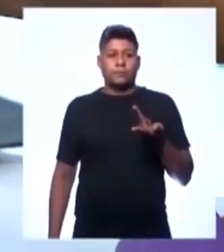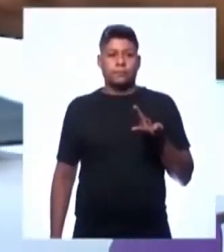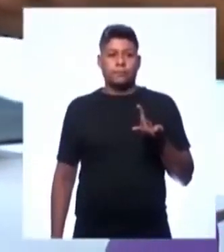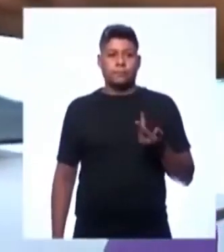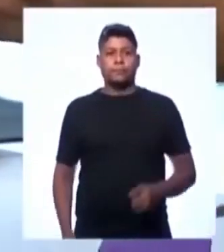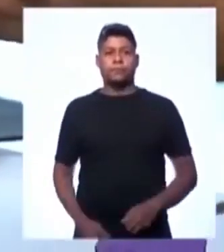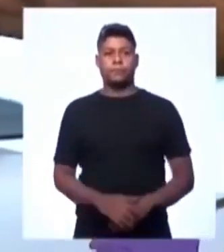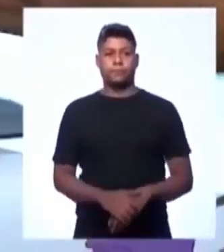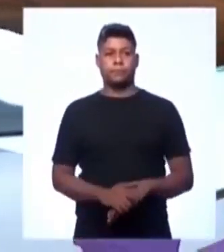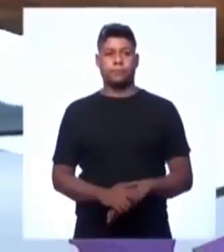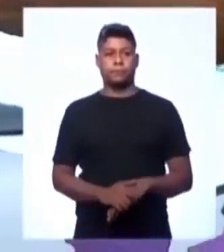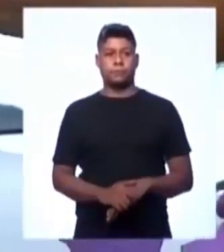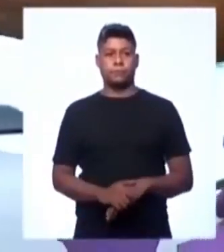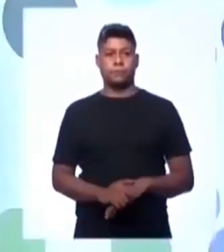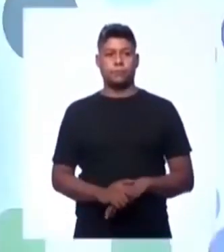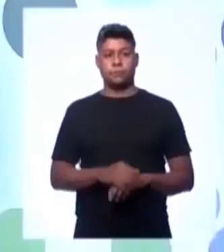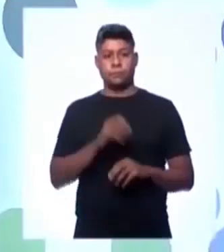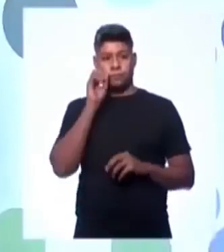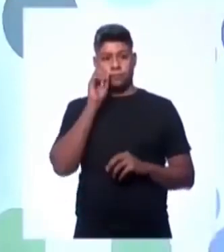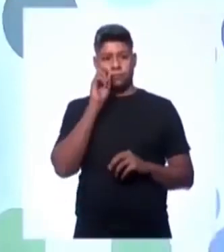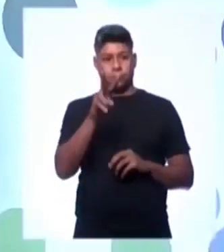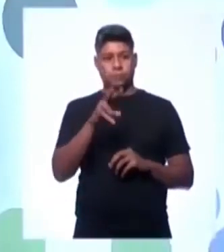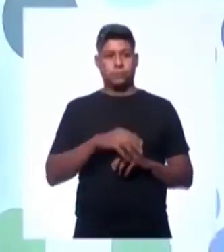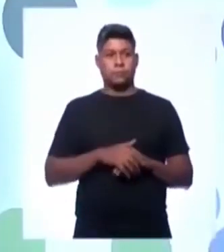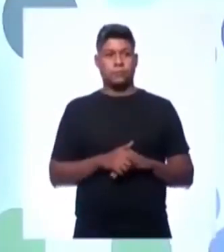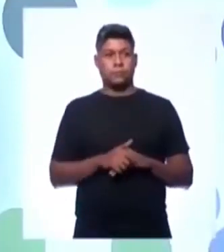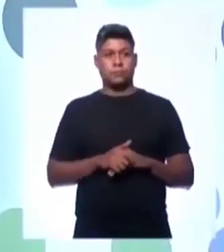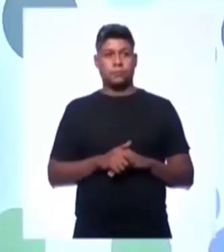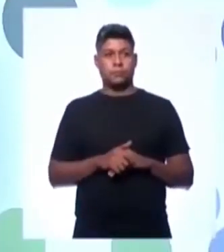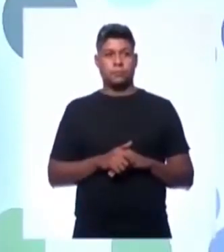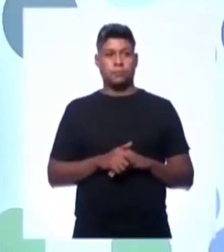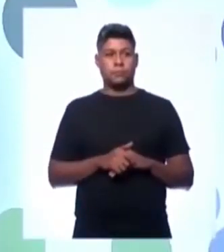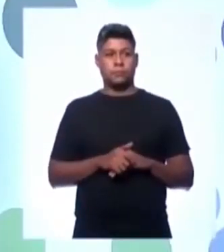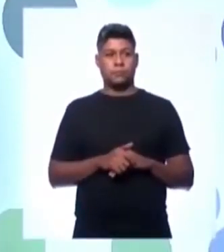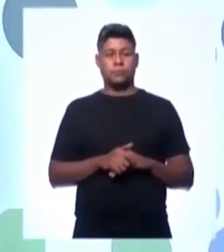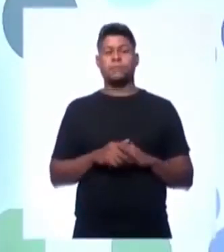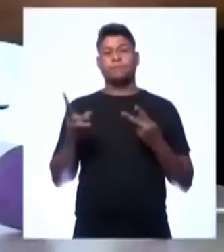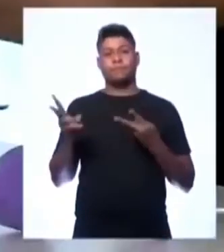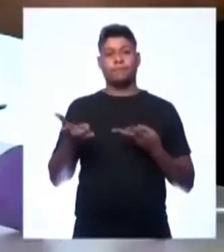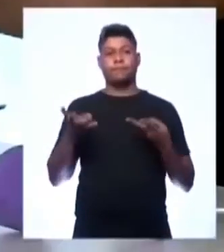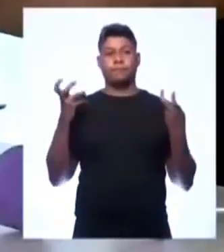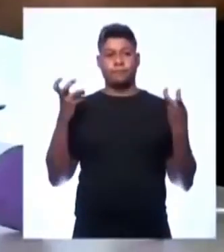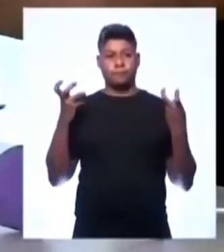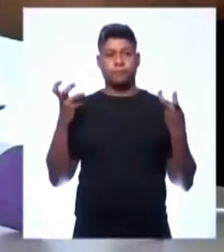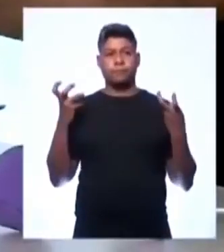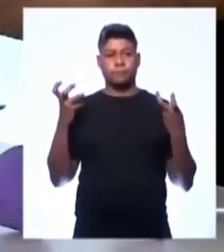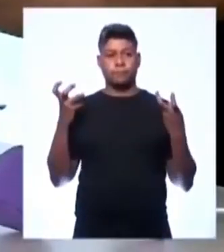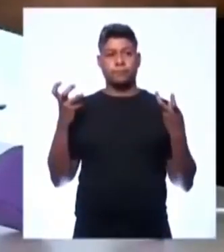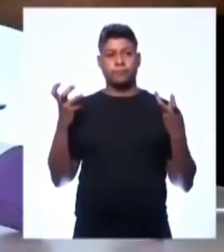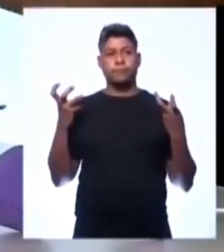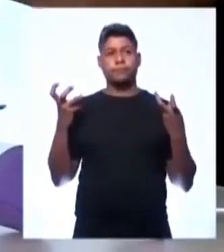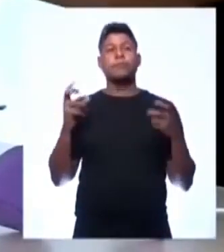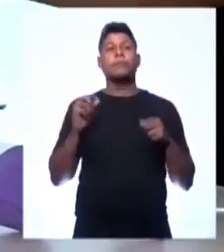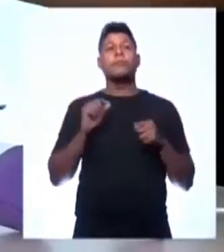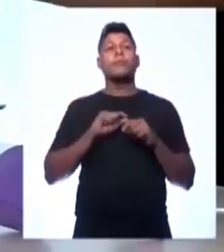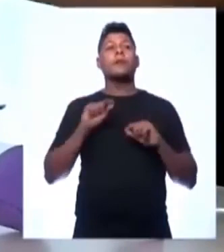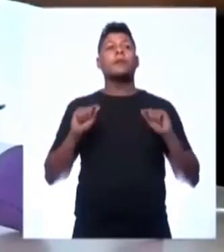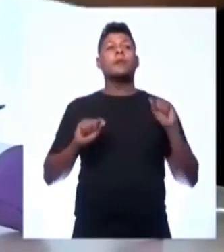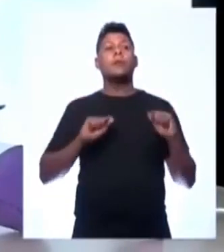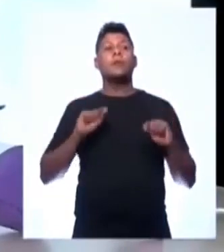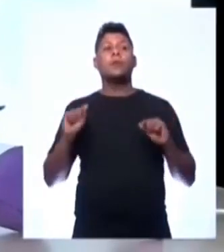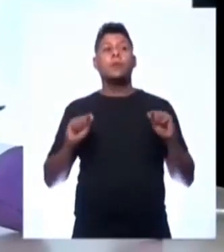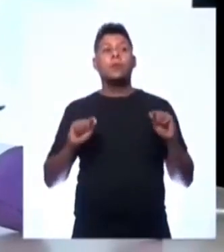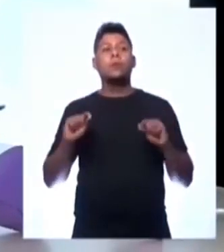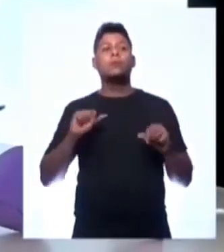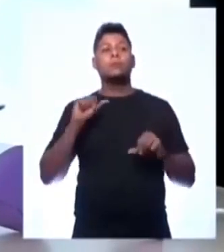Tá ok? Então, abaixando aqui para visualizar, foi esse o que a gente observou. Isso. Bom, Bacana. então vamos fazer o seguinte, né, Giba?